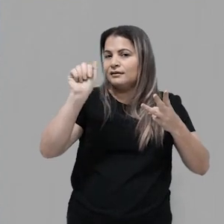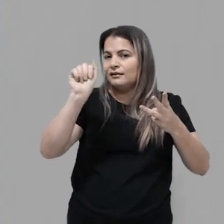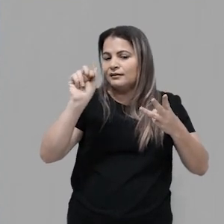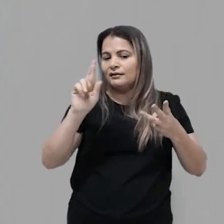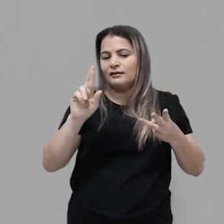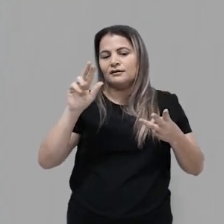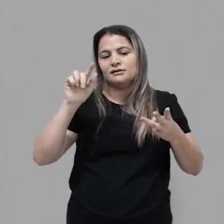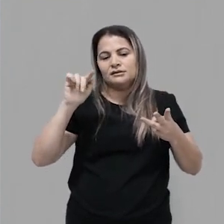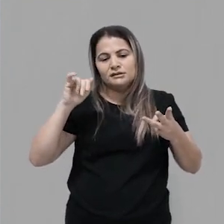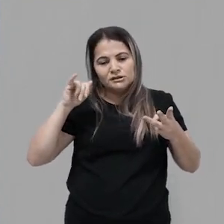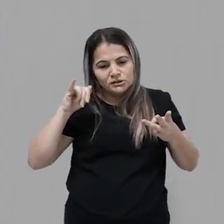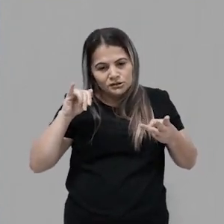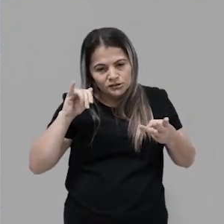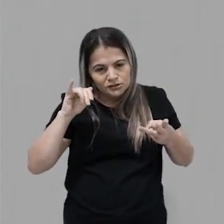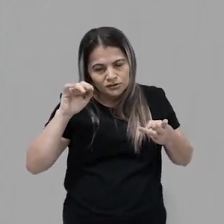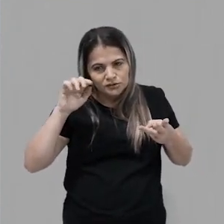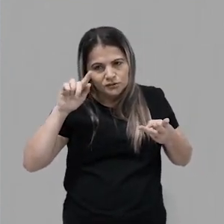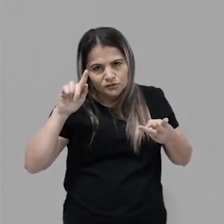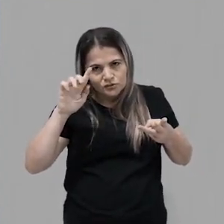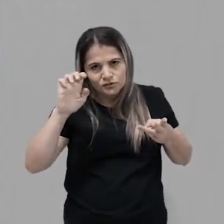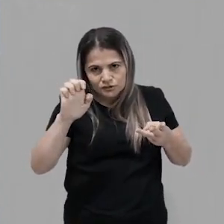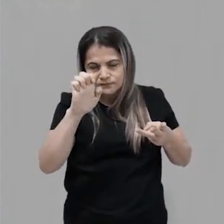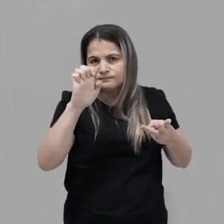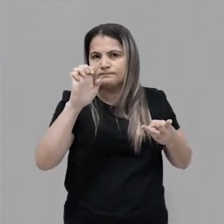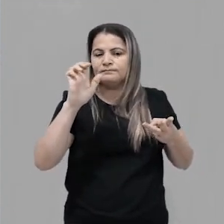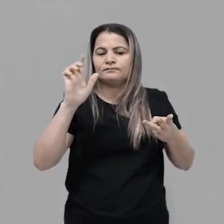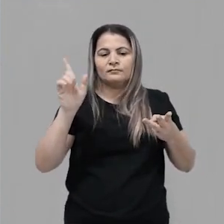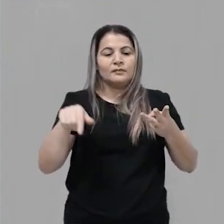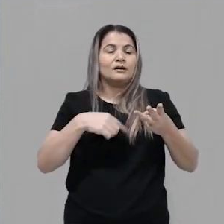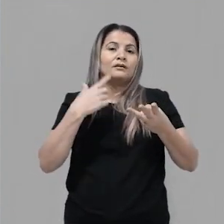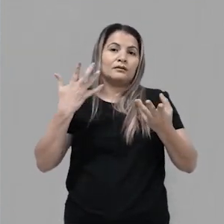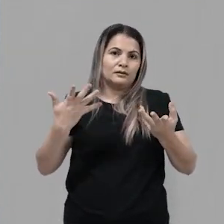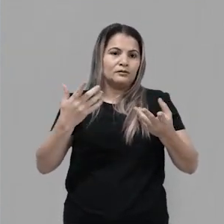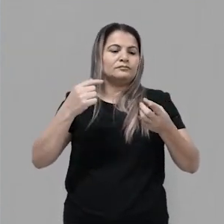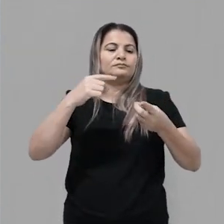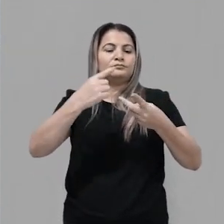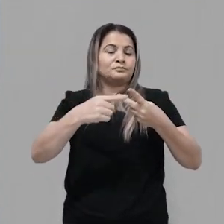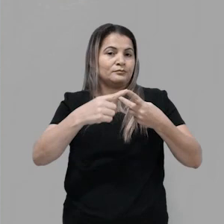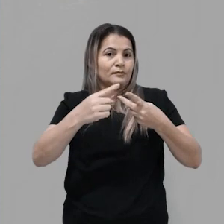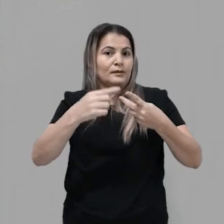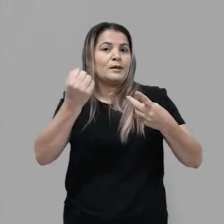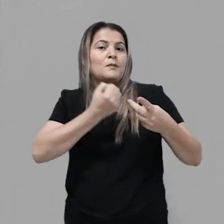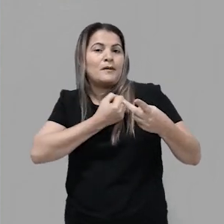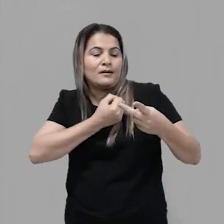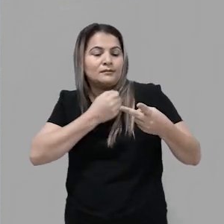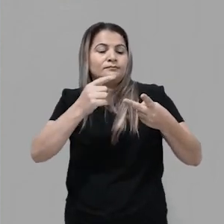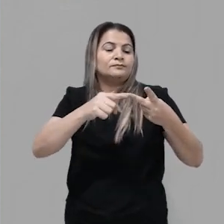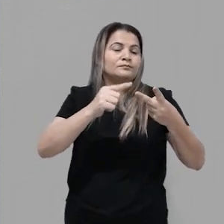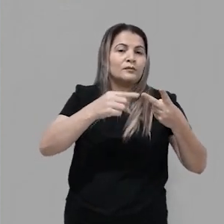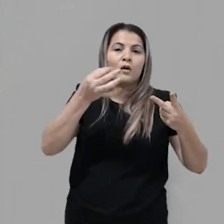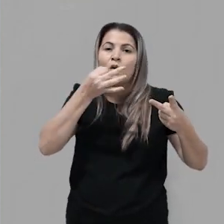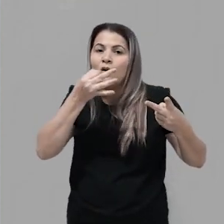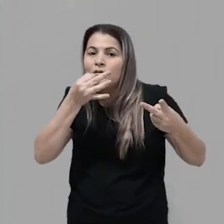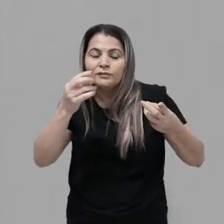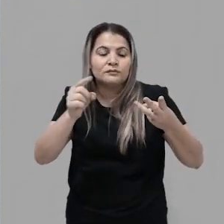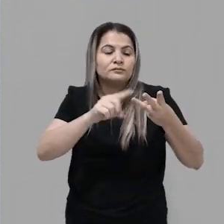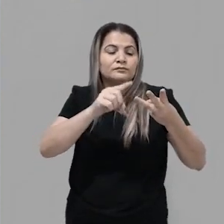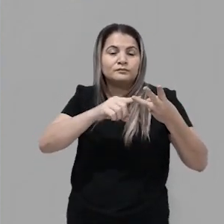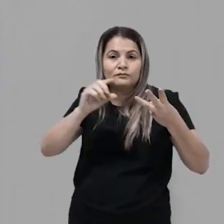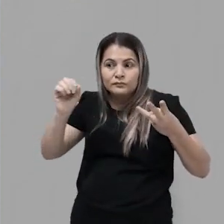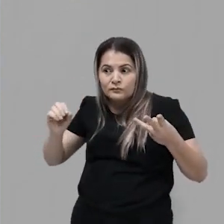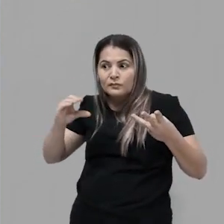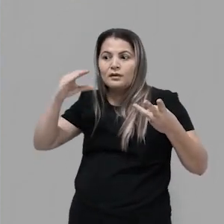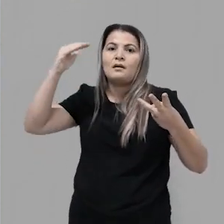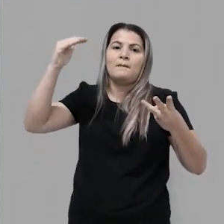jogo. Então, eu tenho a composição numeral, opinião e tamanho.